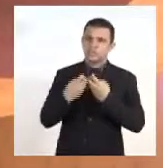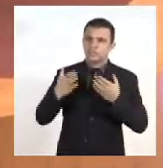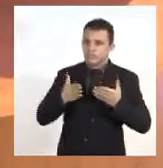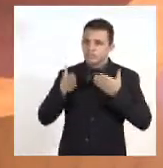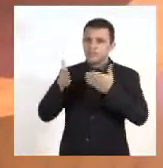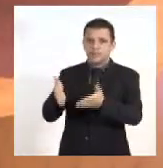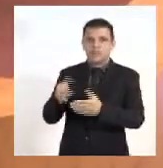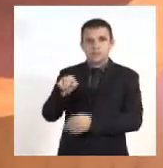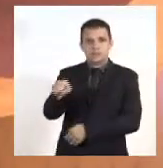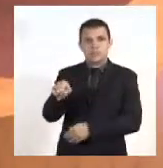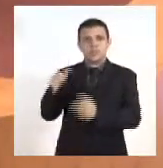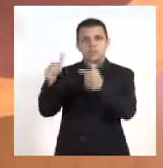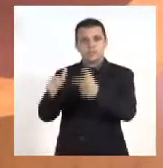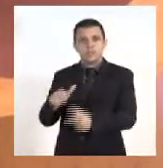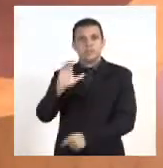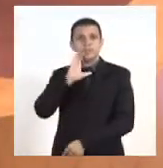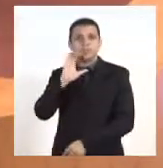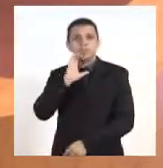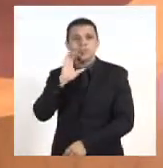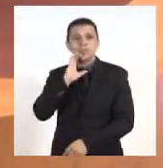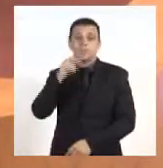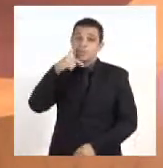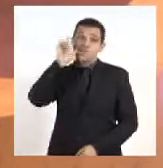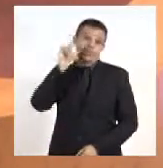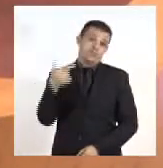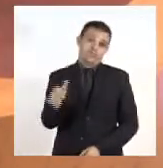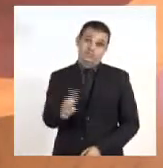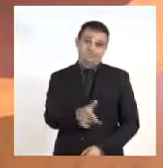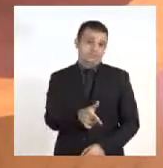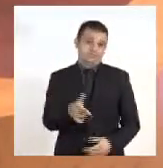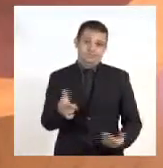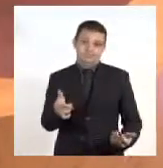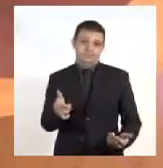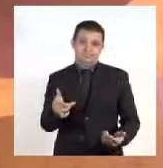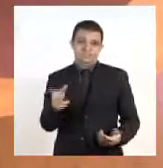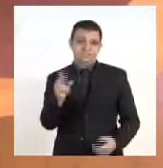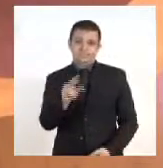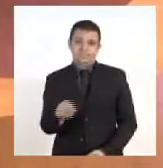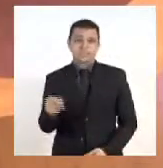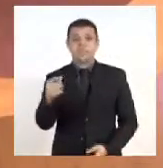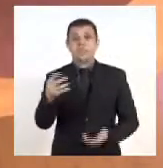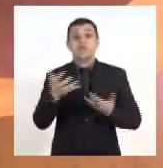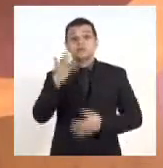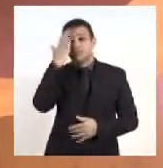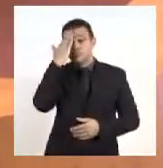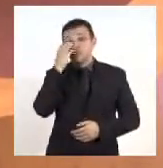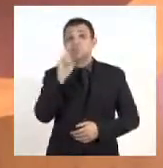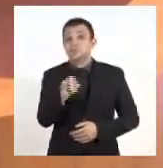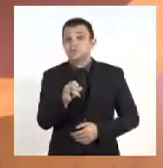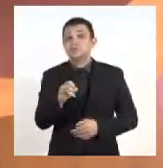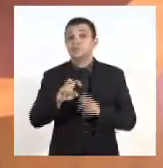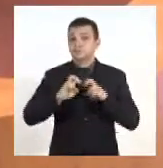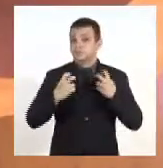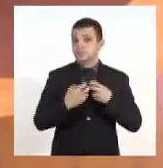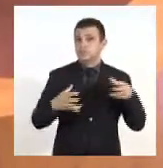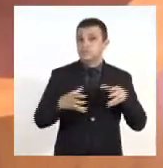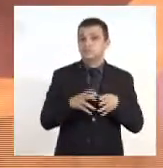saber, ontem não teve, quero saber se não vamos, se a comissão também vai se negar a visitar Coroatá para